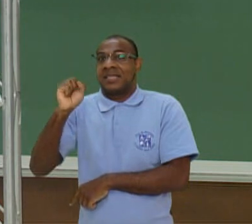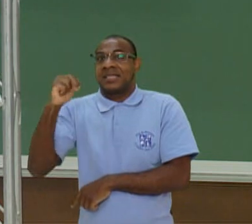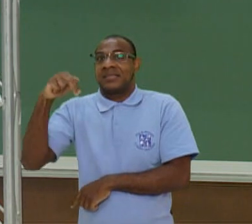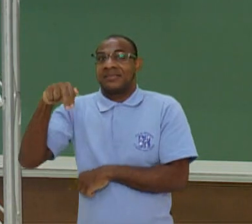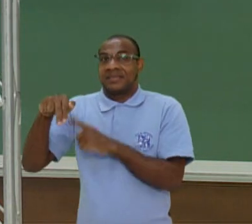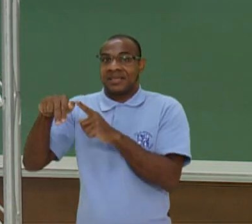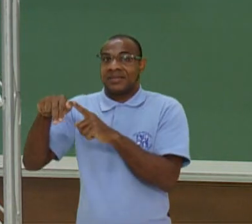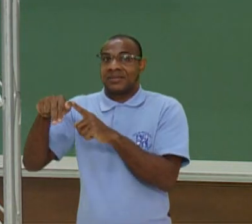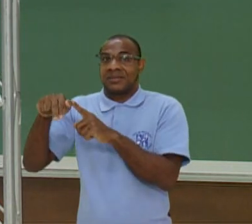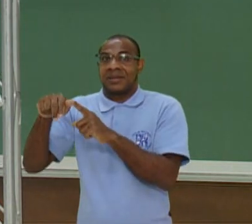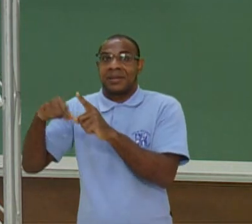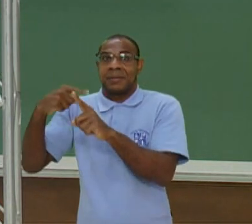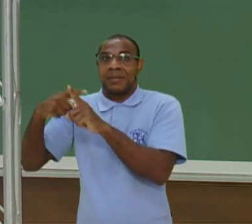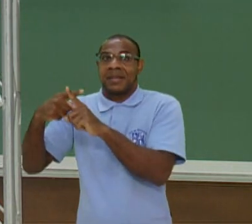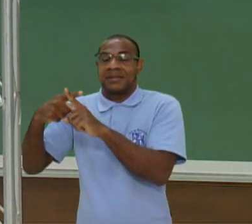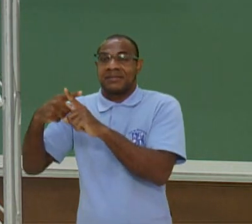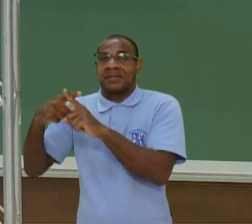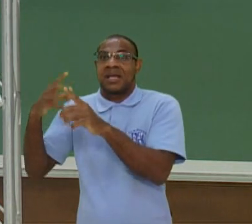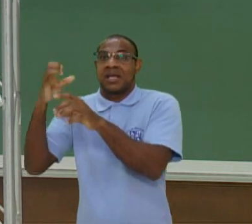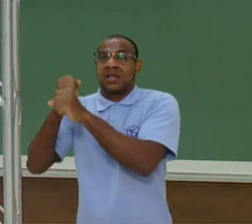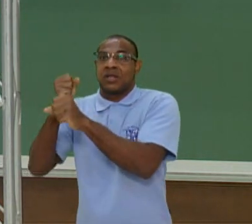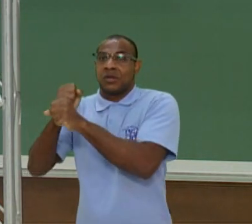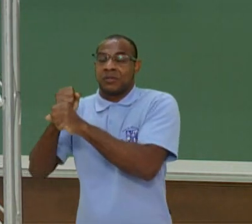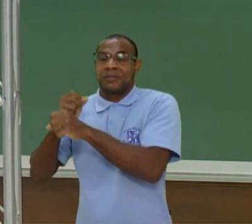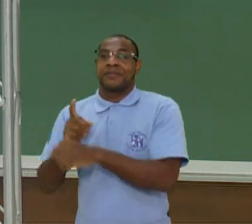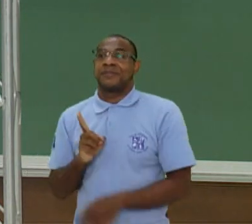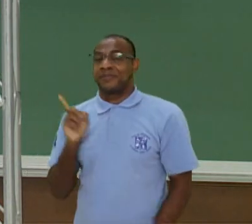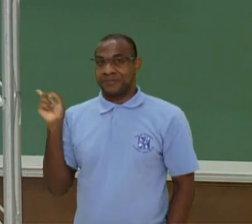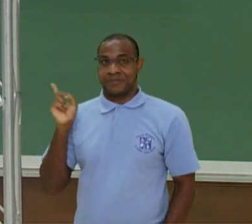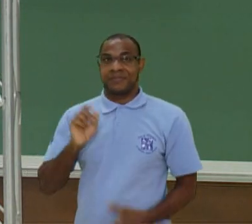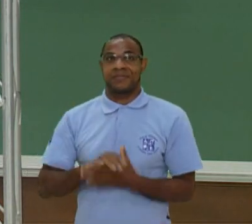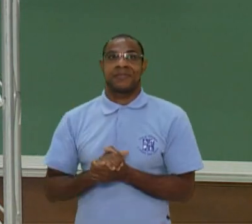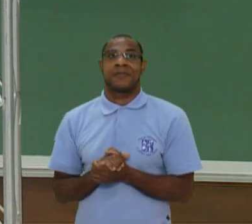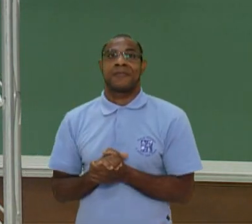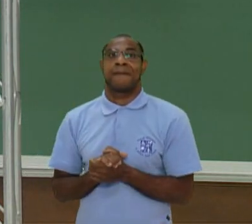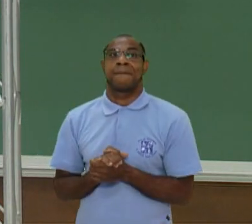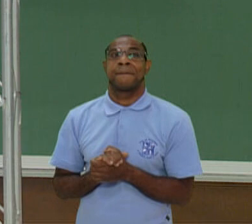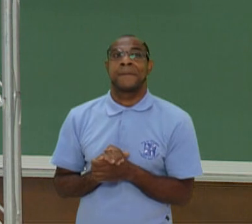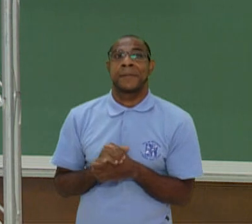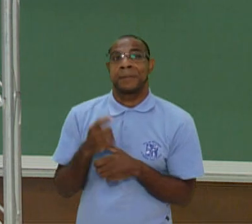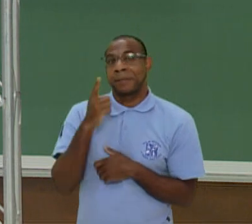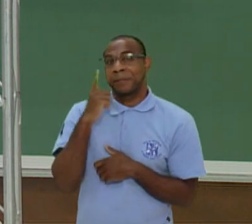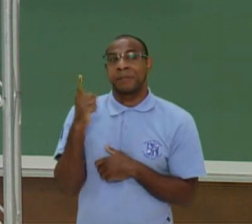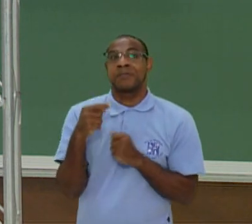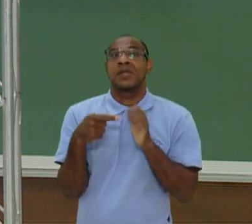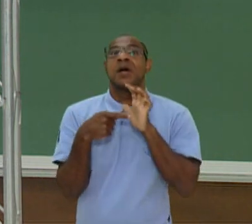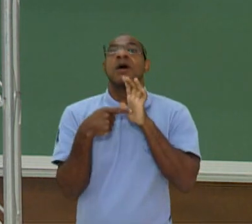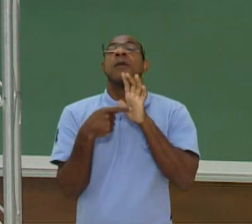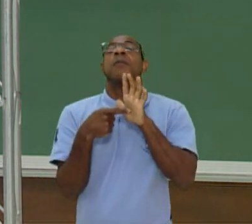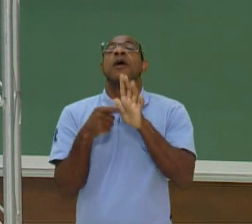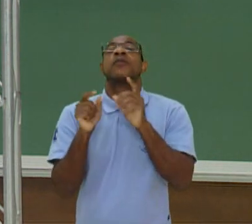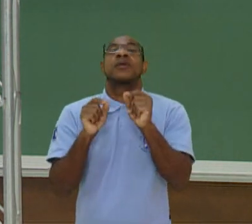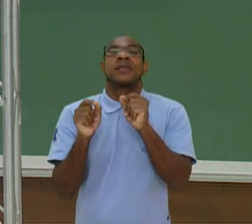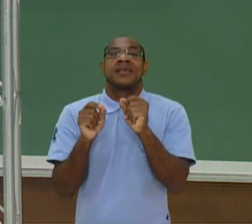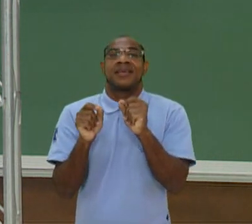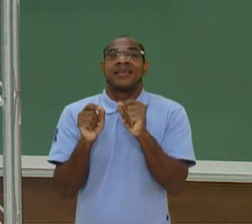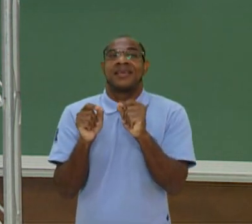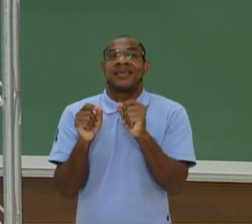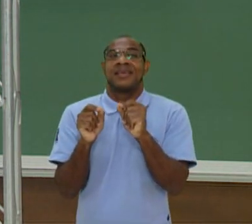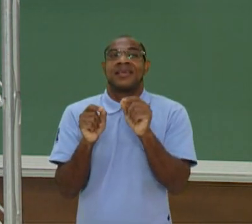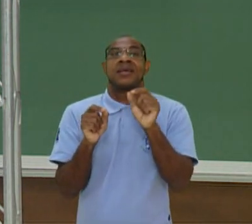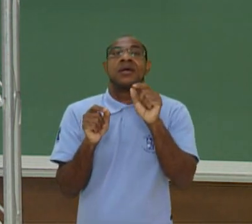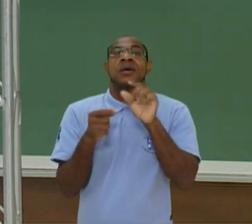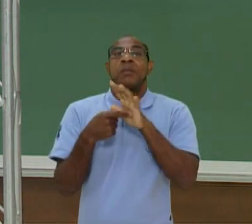argumentos. Vamos direto ao exemplo para não ficar alongando muito isso. Determine o produto de